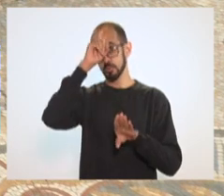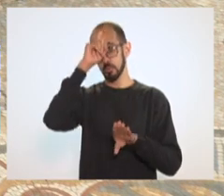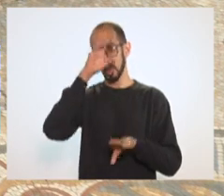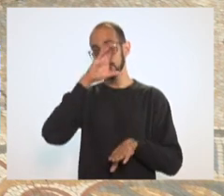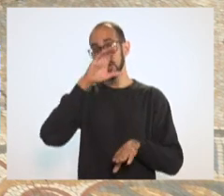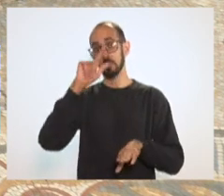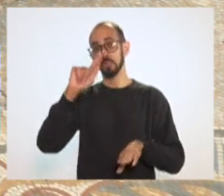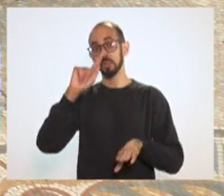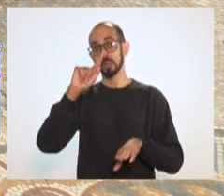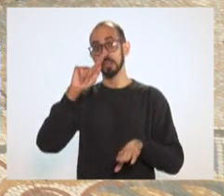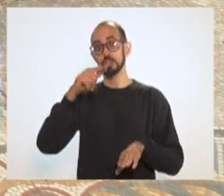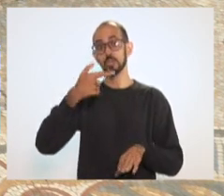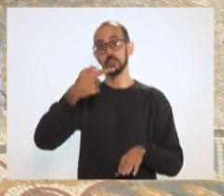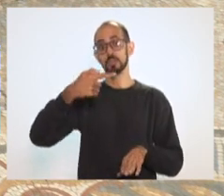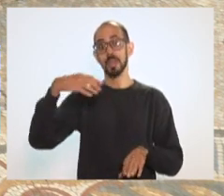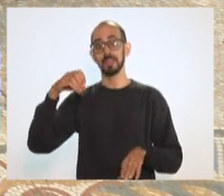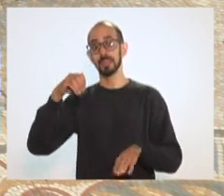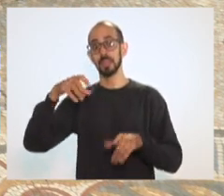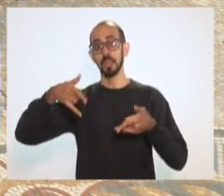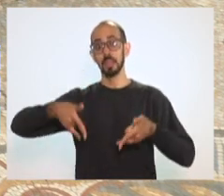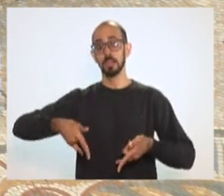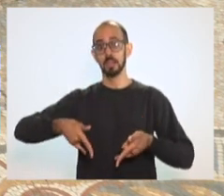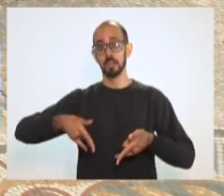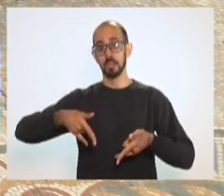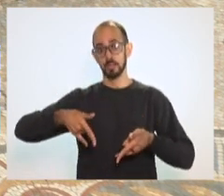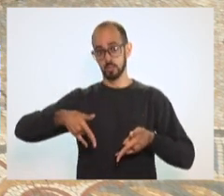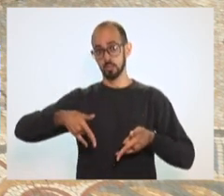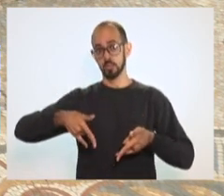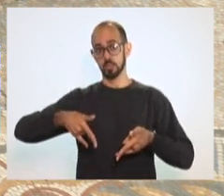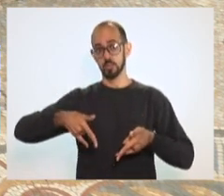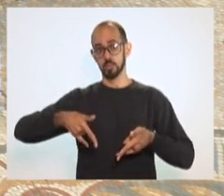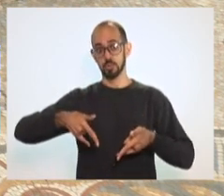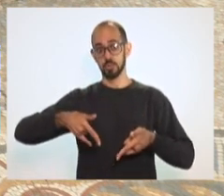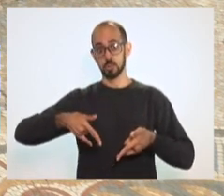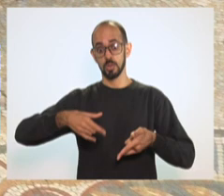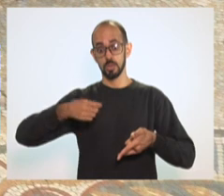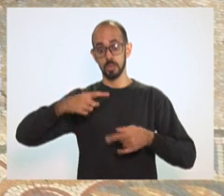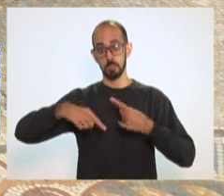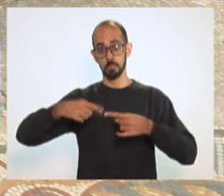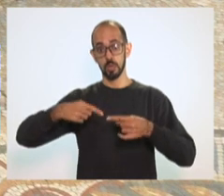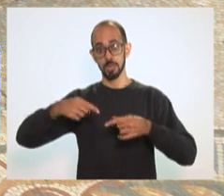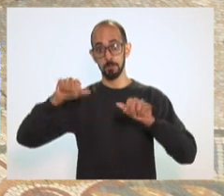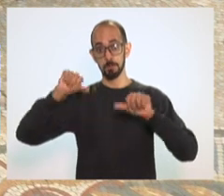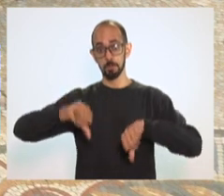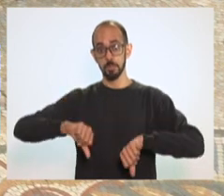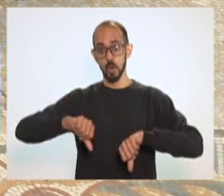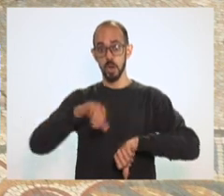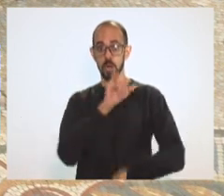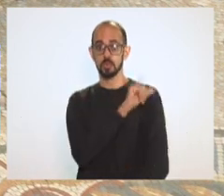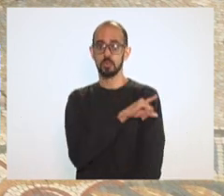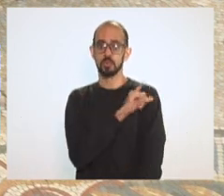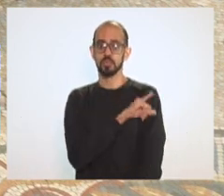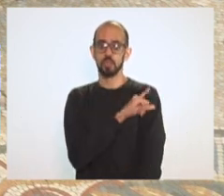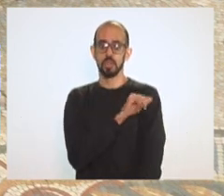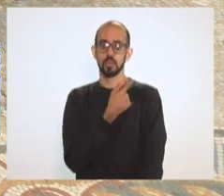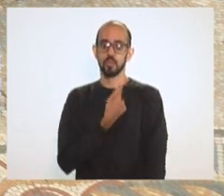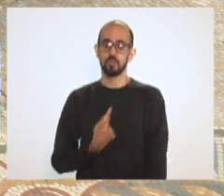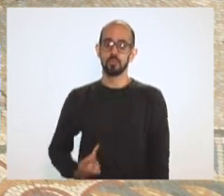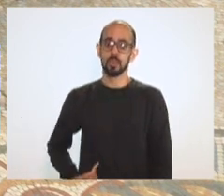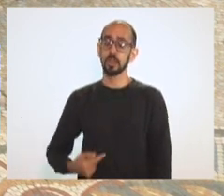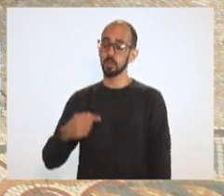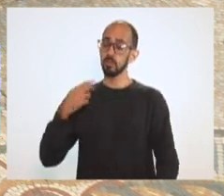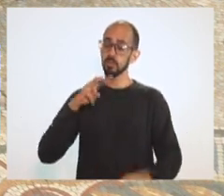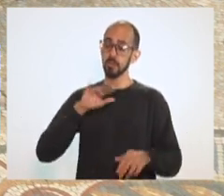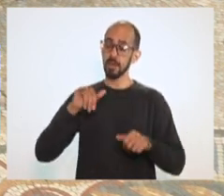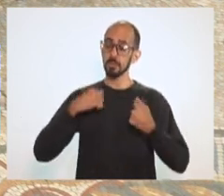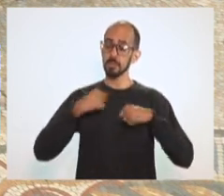capacidade de 70 leitos. Com essa agenda, quando a situação piorar aqui no Rio de Janeiro, o governador vai ter que se entender, não vai ser